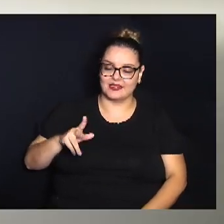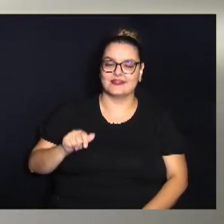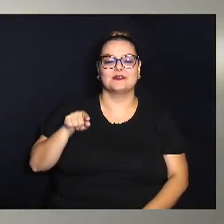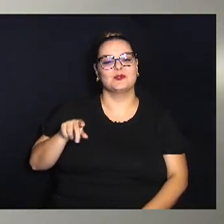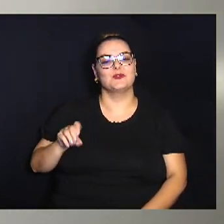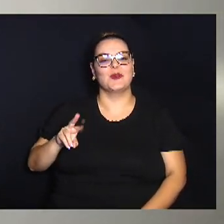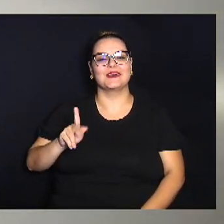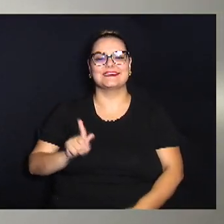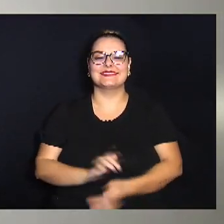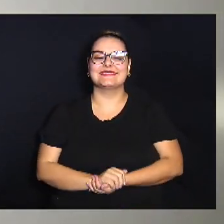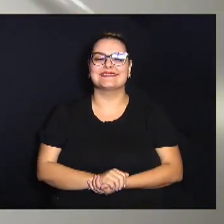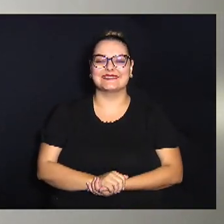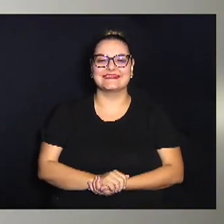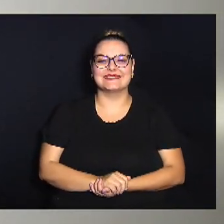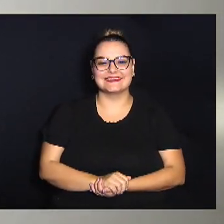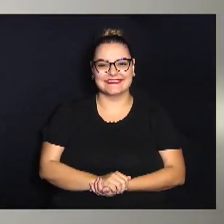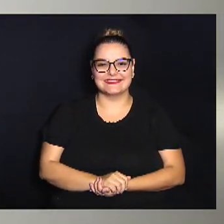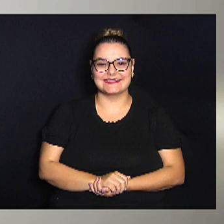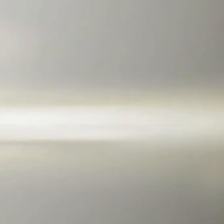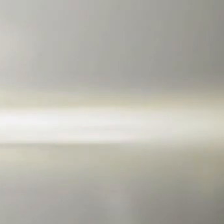gaarcampinas.org.